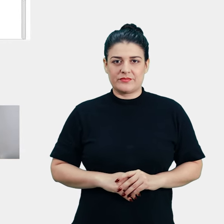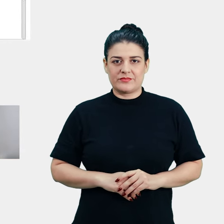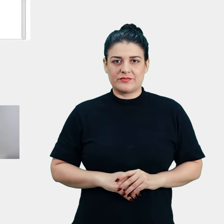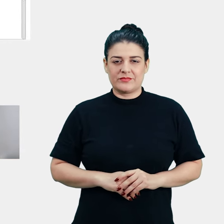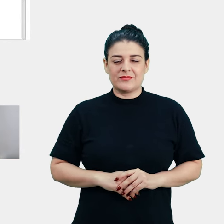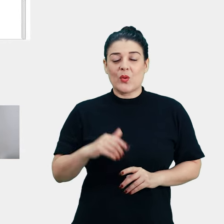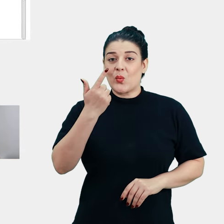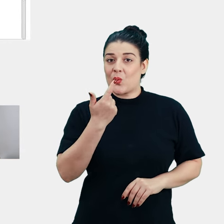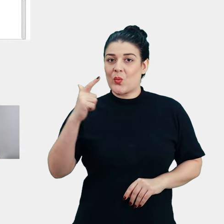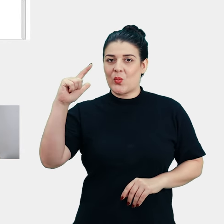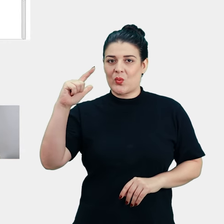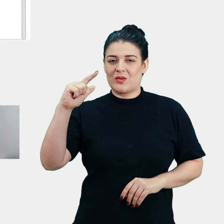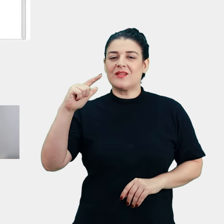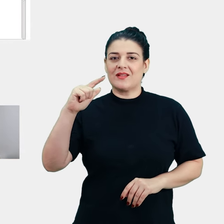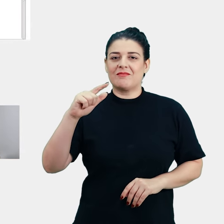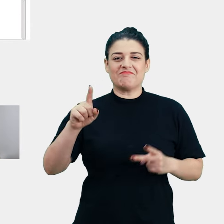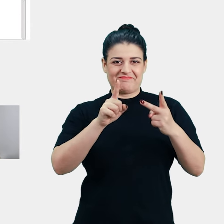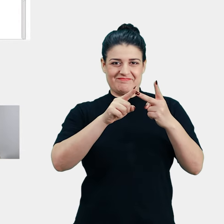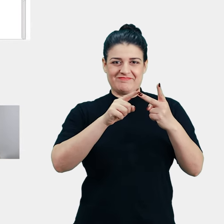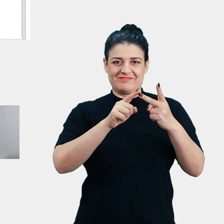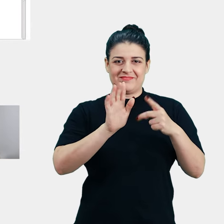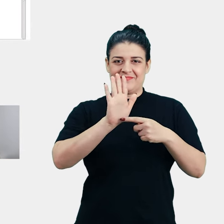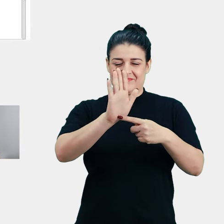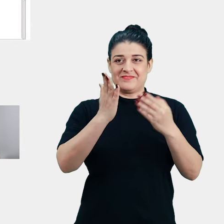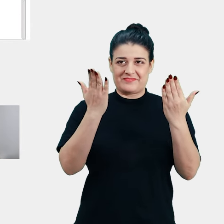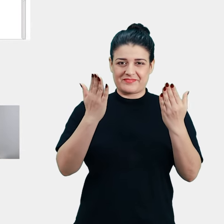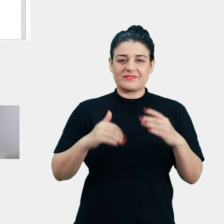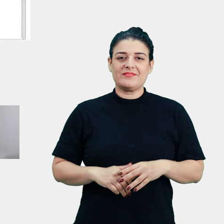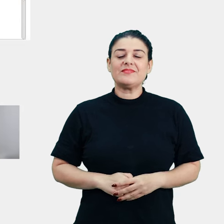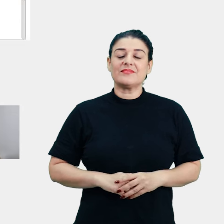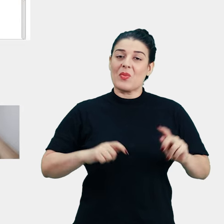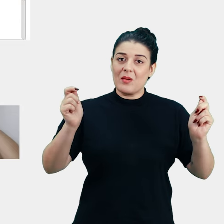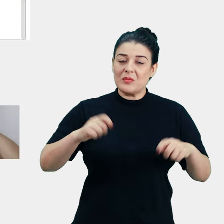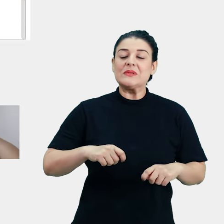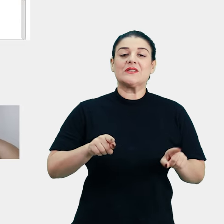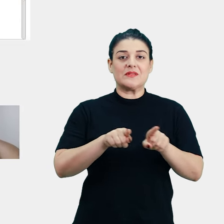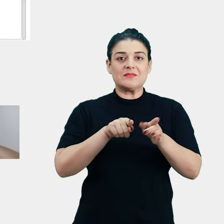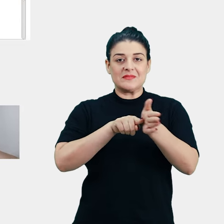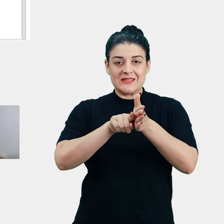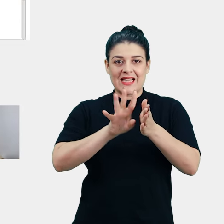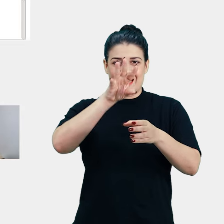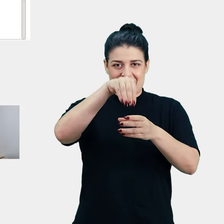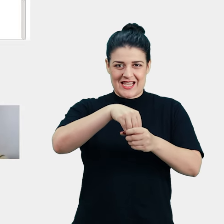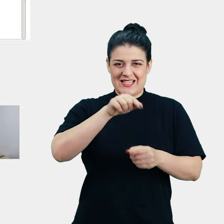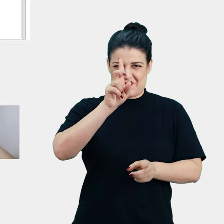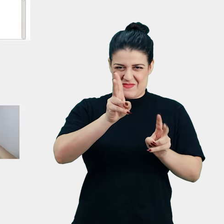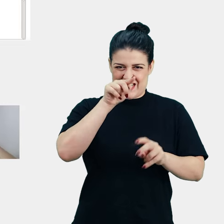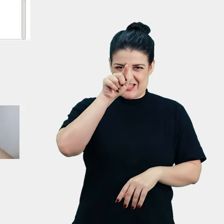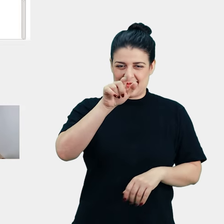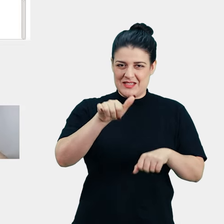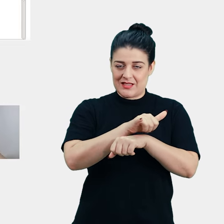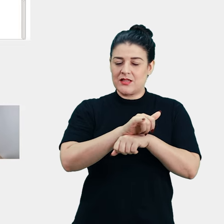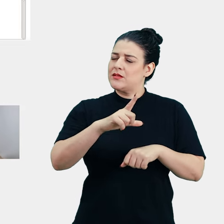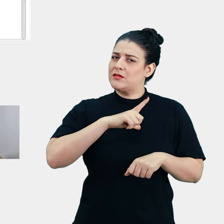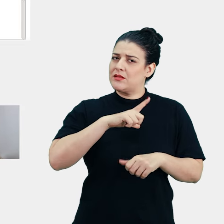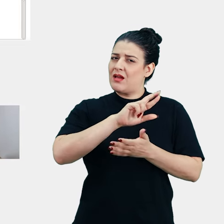Outra ferramenta é o Medfrag, onde você consegue também buscar aqui dentro desse Medfrag, nós temos